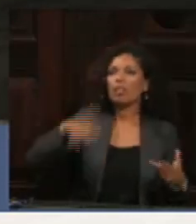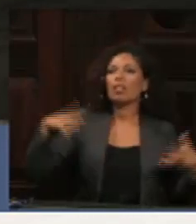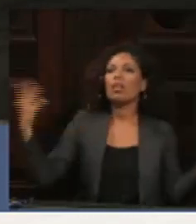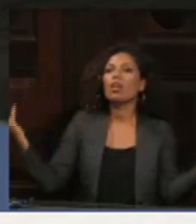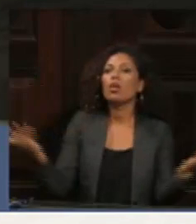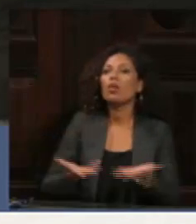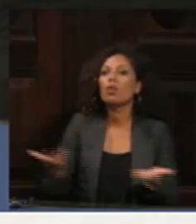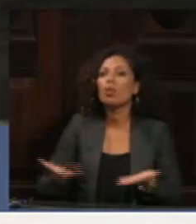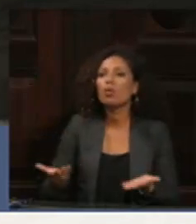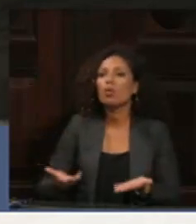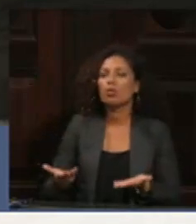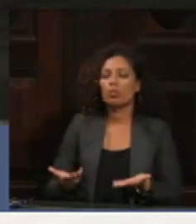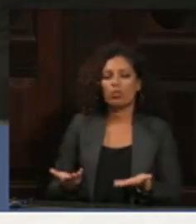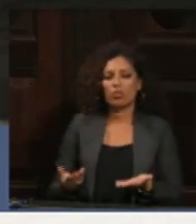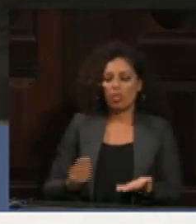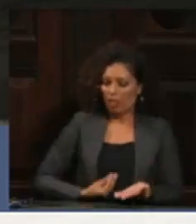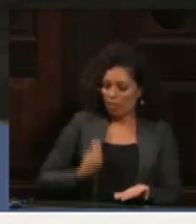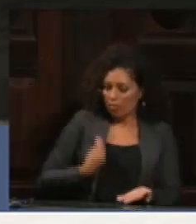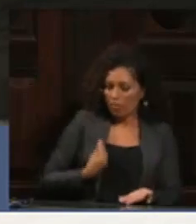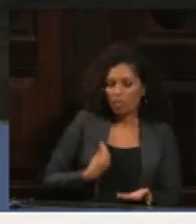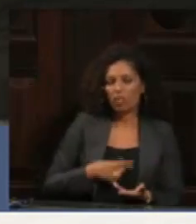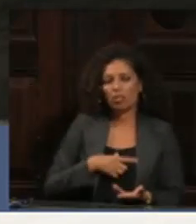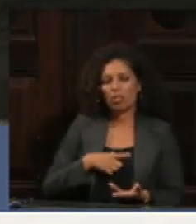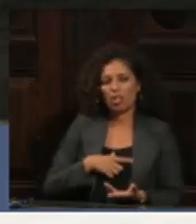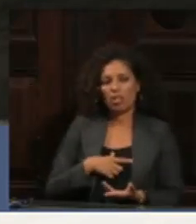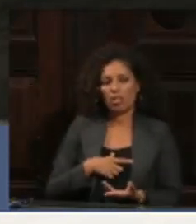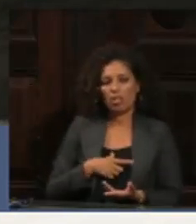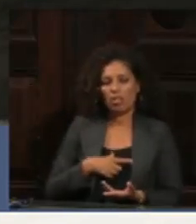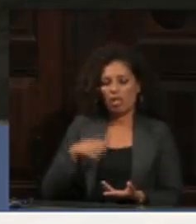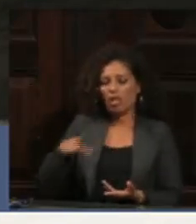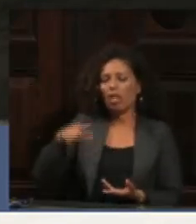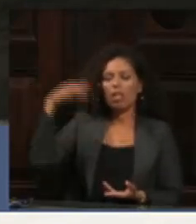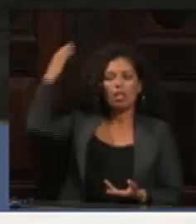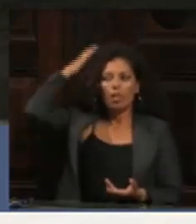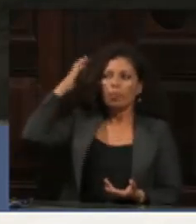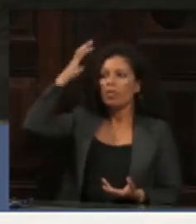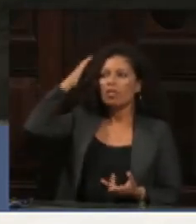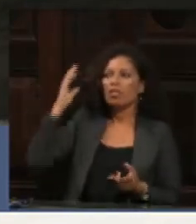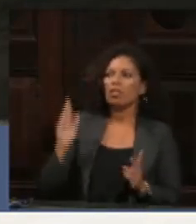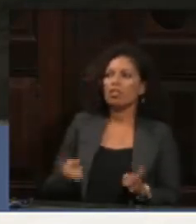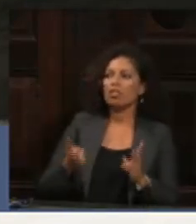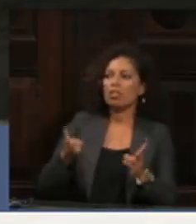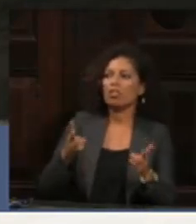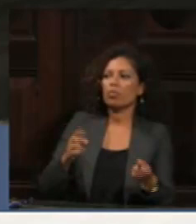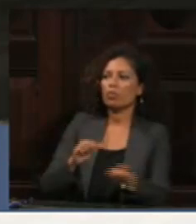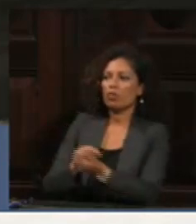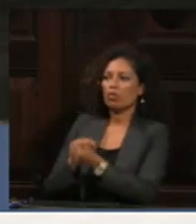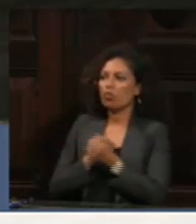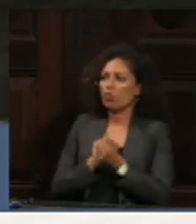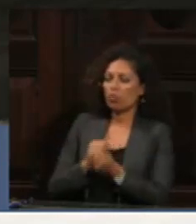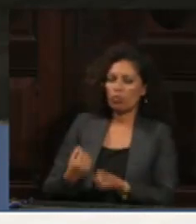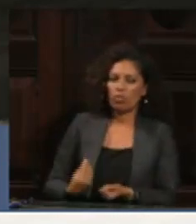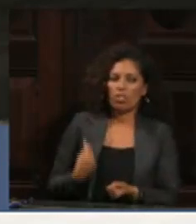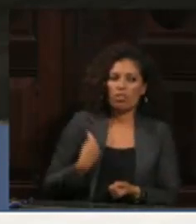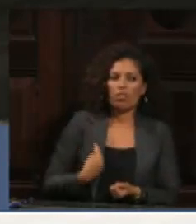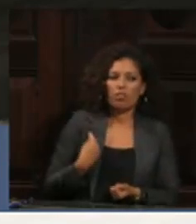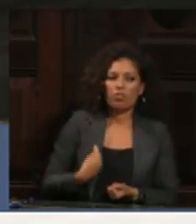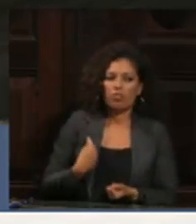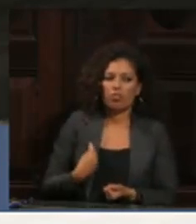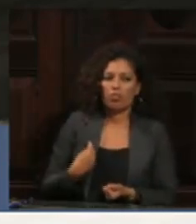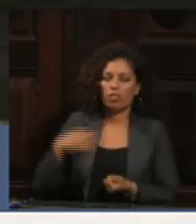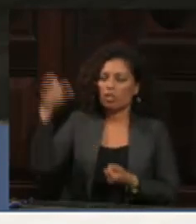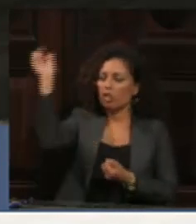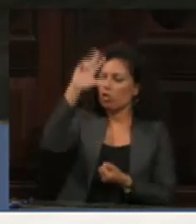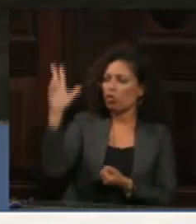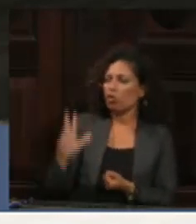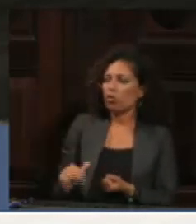em todas as nossas ações, mas ela é presente também em vida, numa vida iluminada,